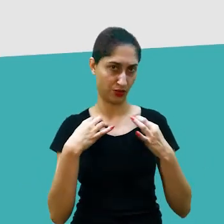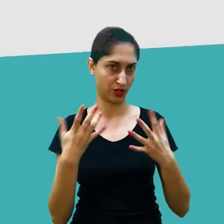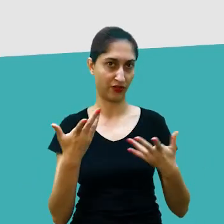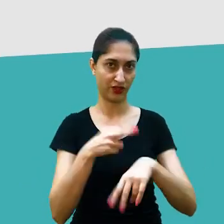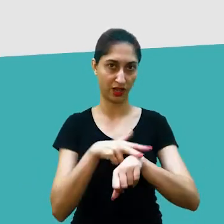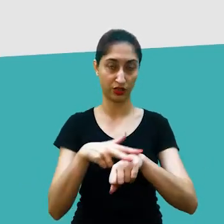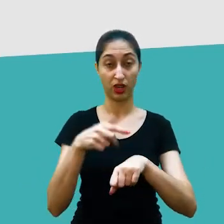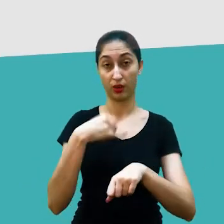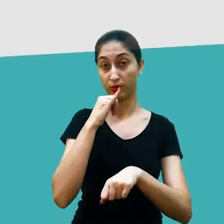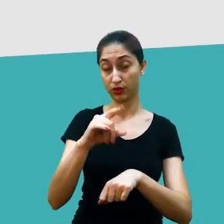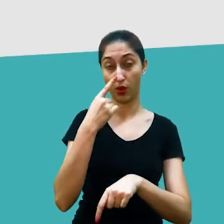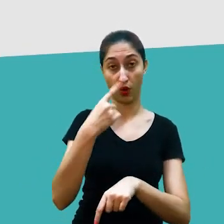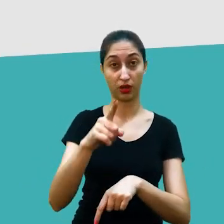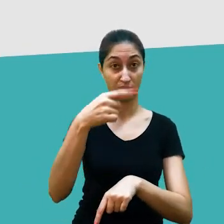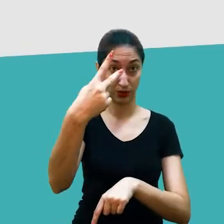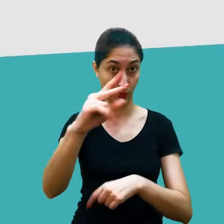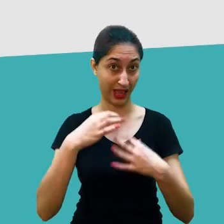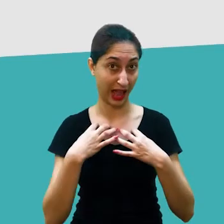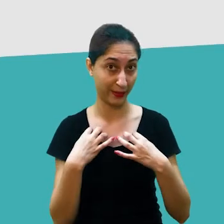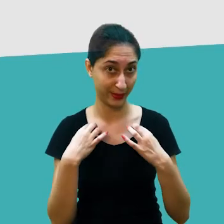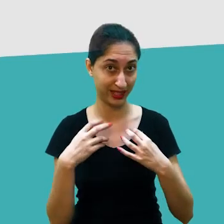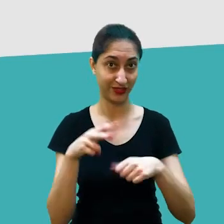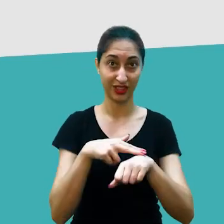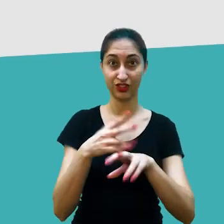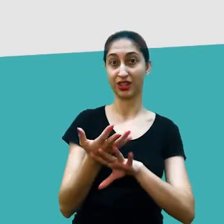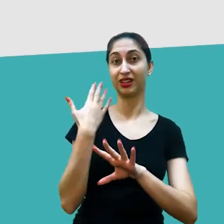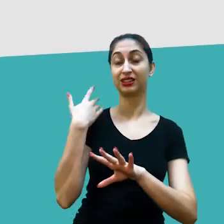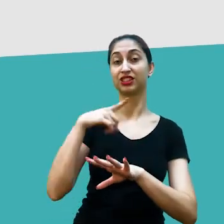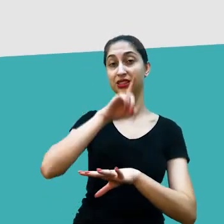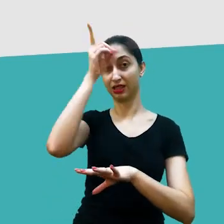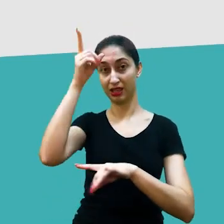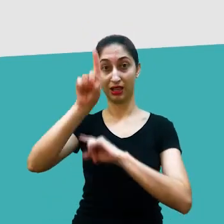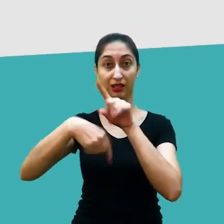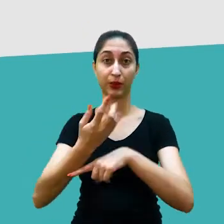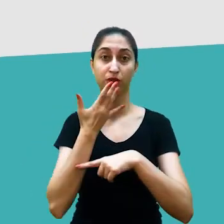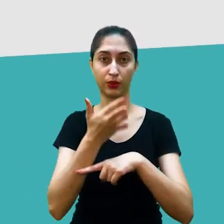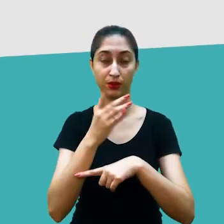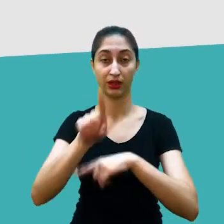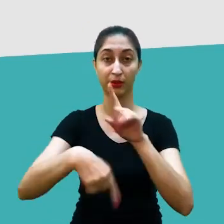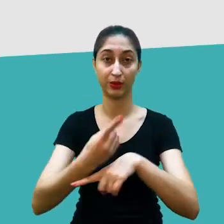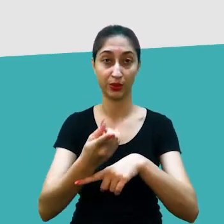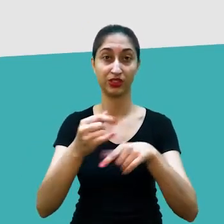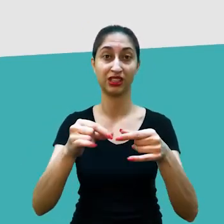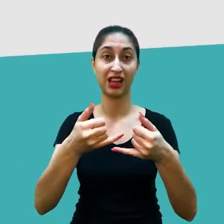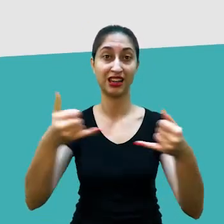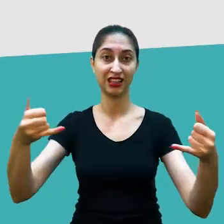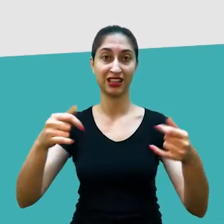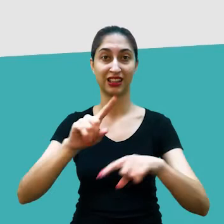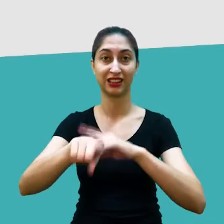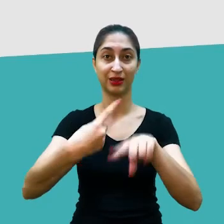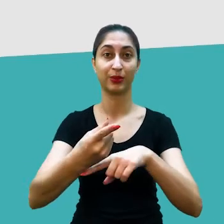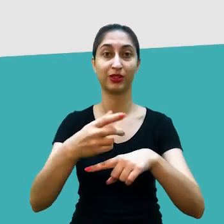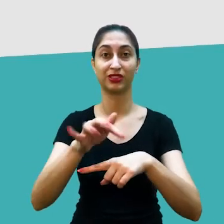disse: entender que essa sua camiseta, um dia ela foi uma ideia, depois ela virou uma cor, depois ela virou um fio, ela era uma